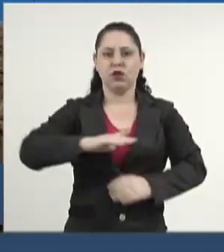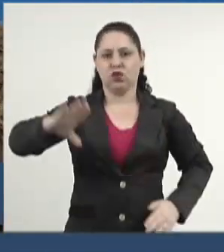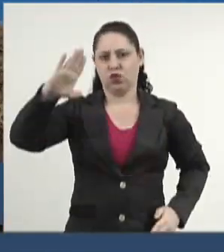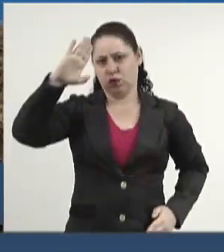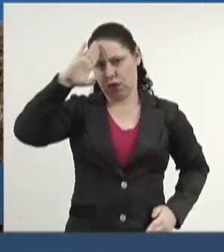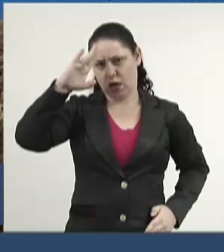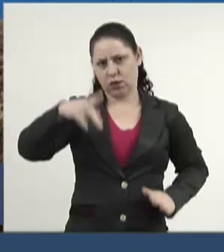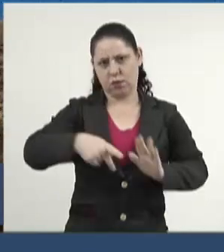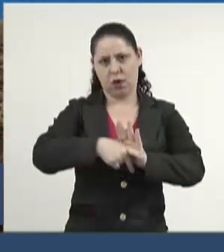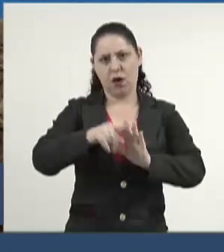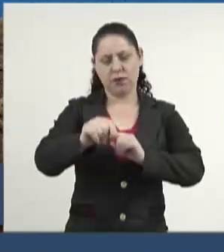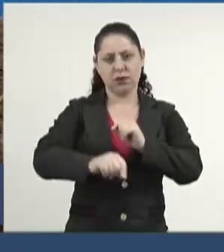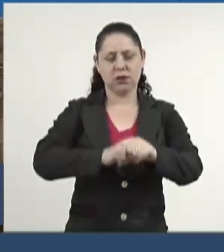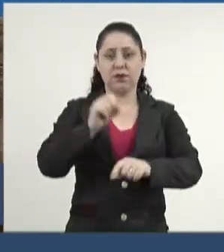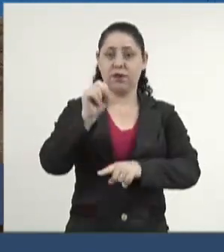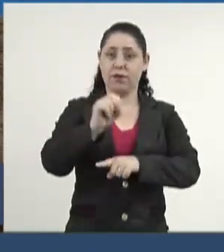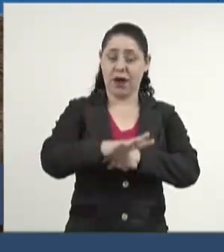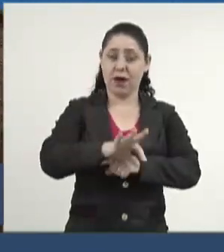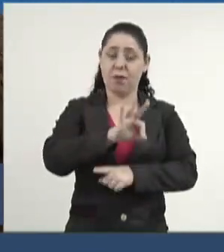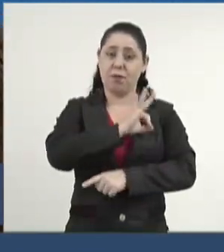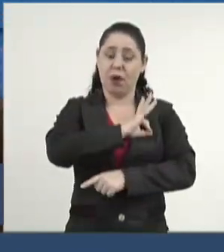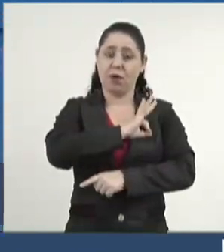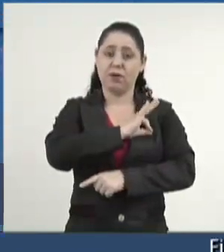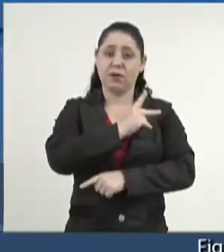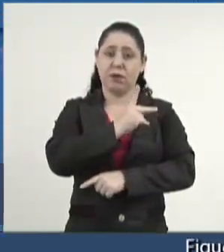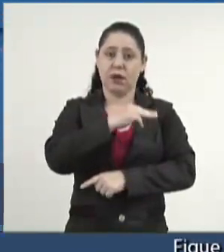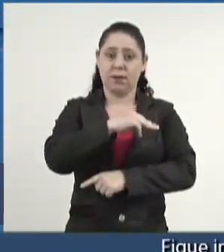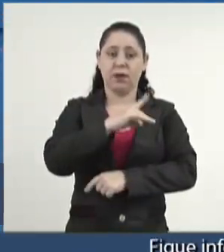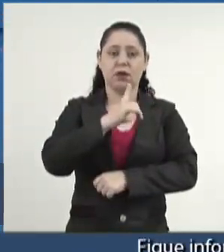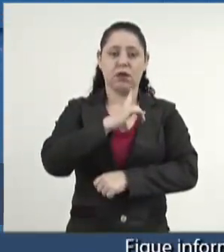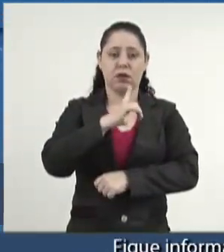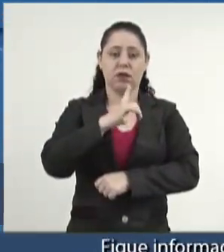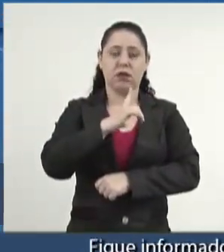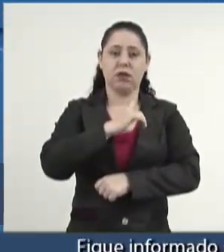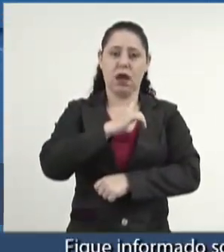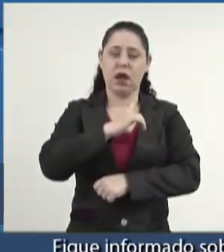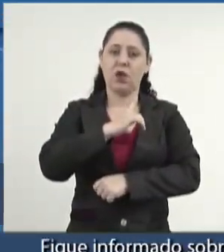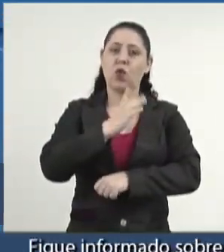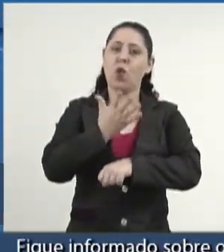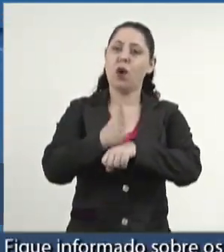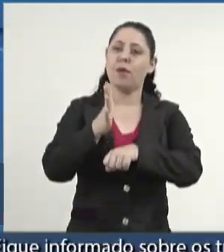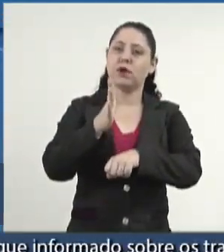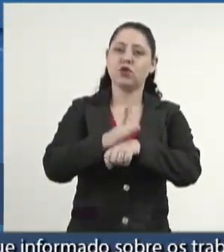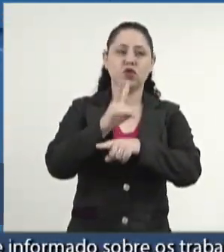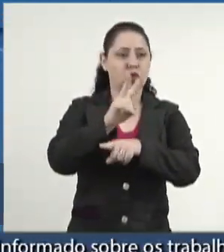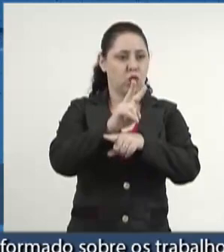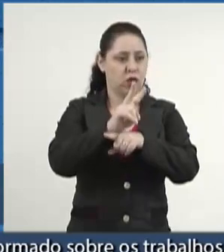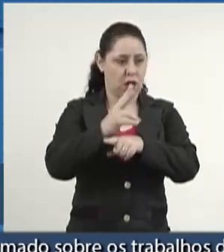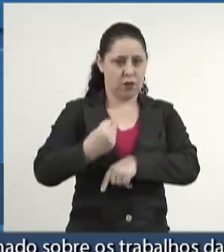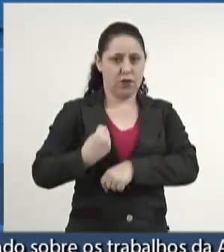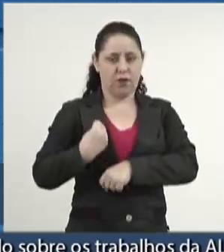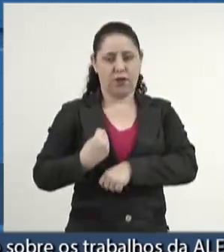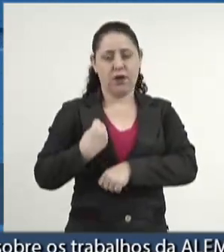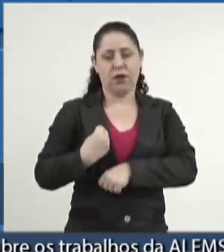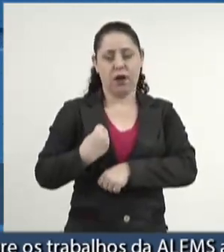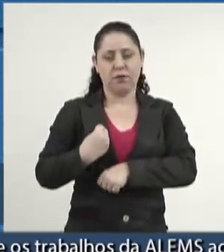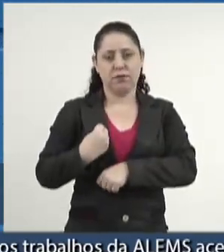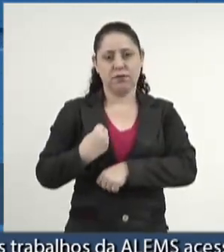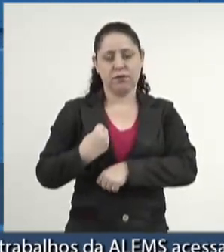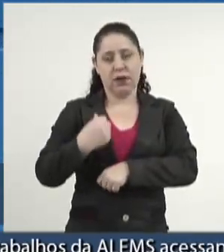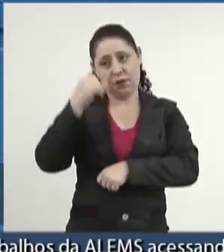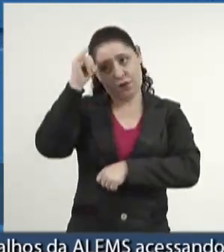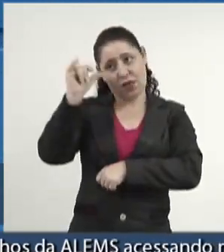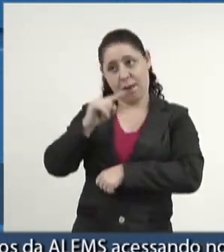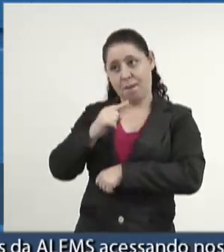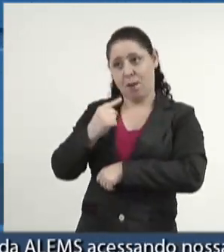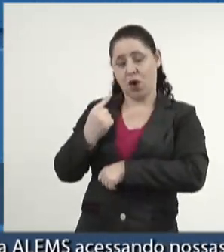soldados, né? A carreira de policial militar, eles têm essa atribuição de cuidar de vidas, de poupar vidas